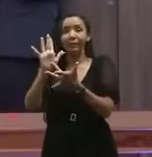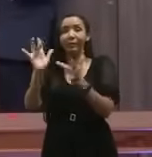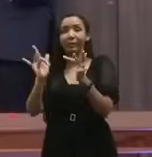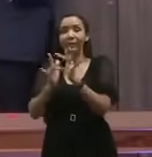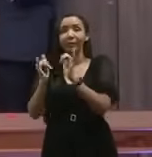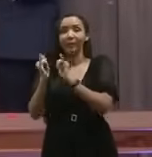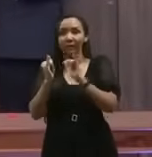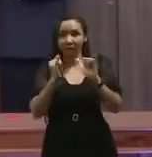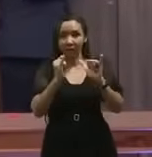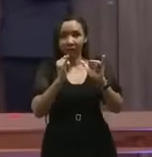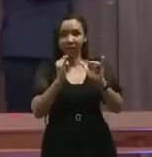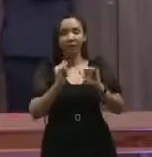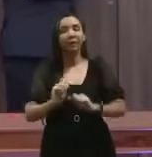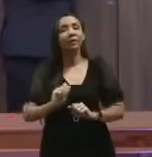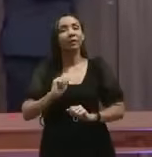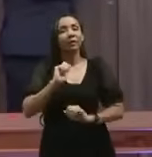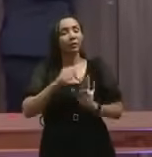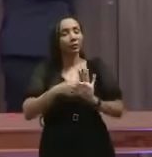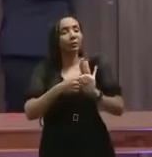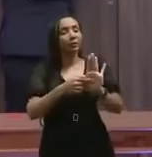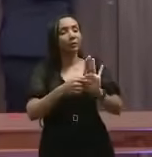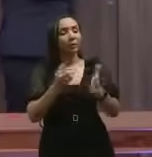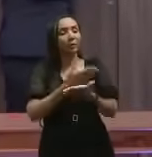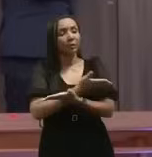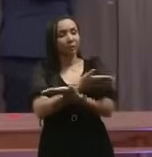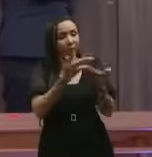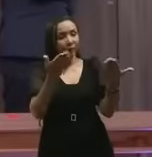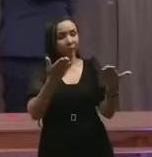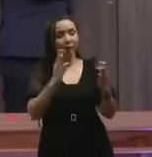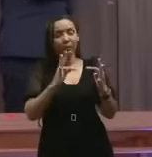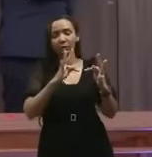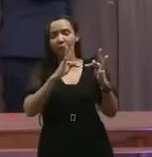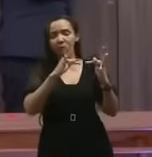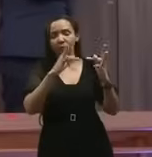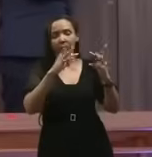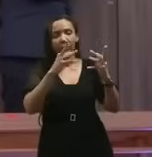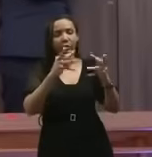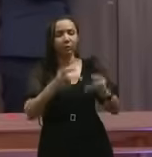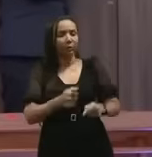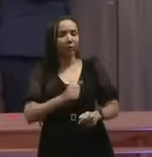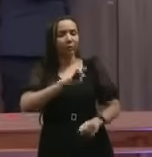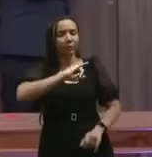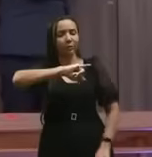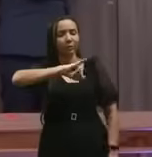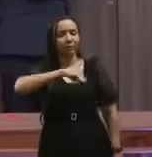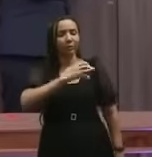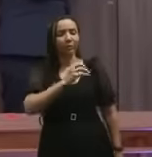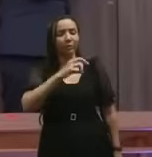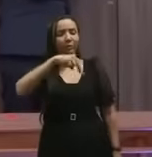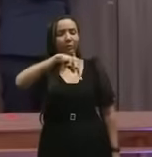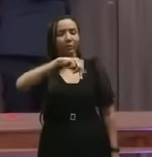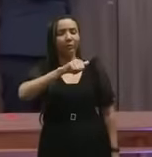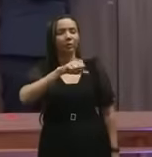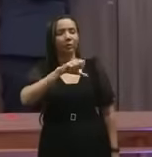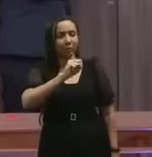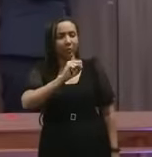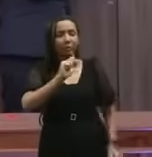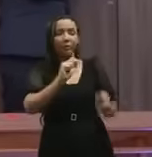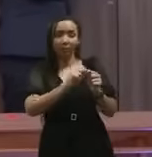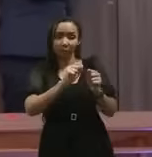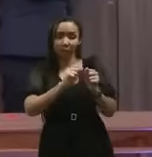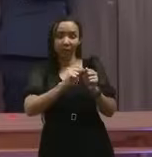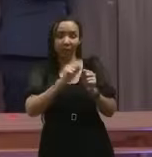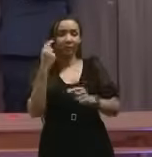Jonas claro que nós vamos entrar no quando for falar na prega nós vamos entrar no detalhe da questão do horário romano do